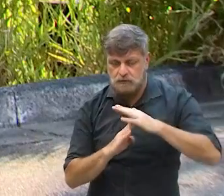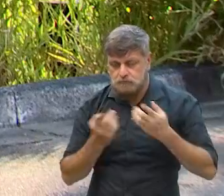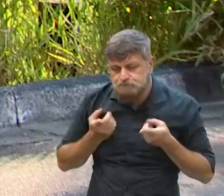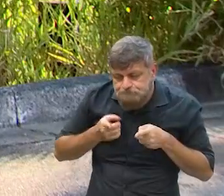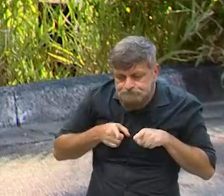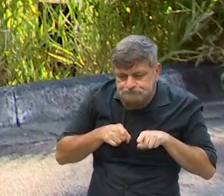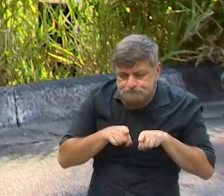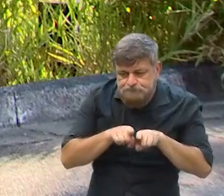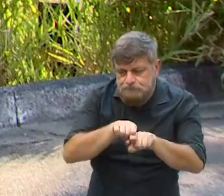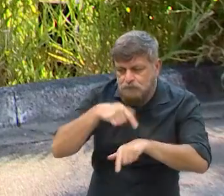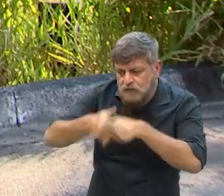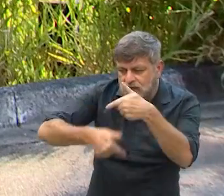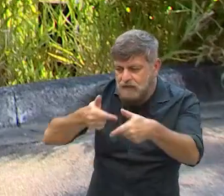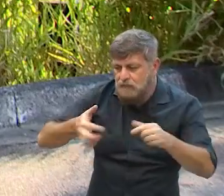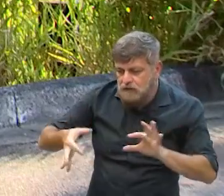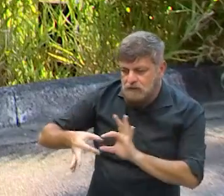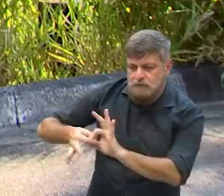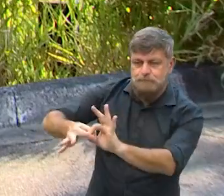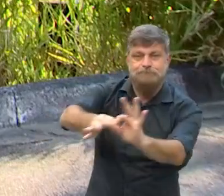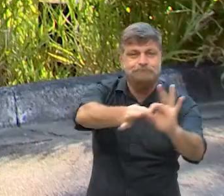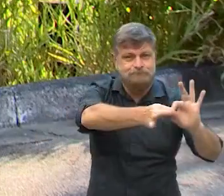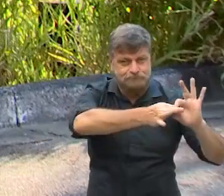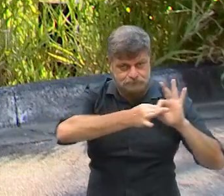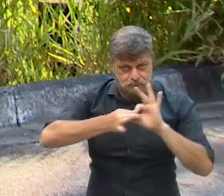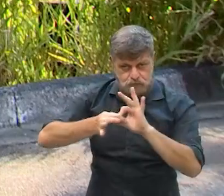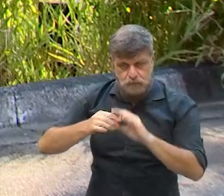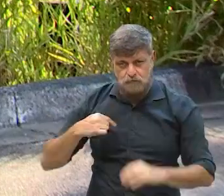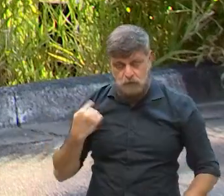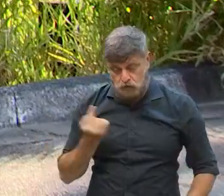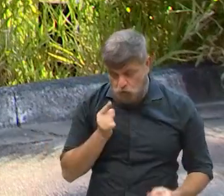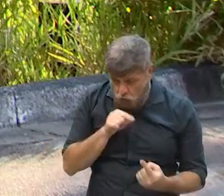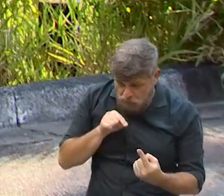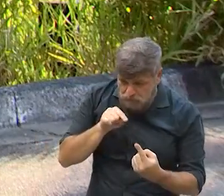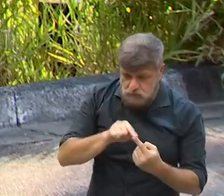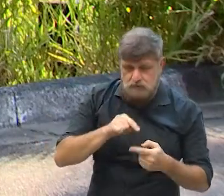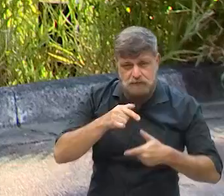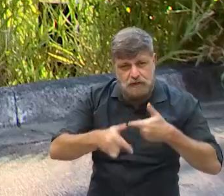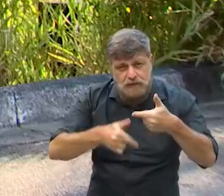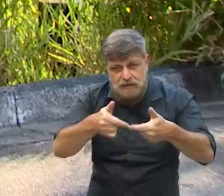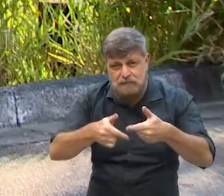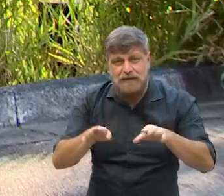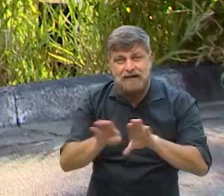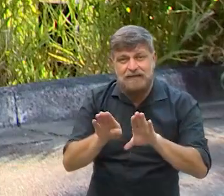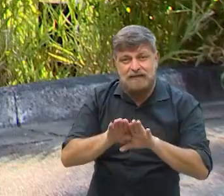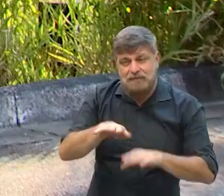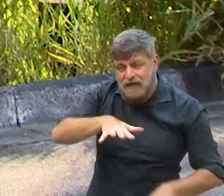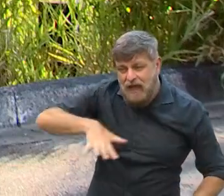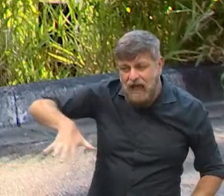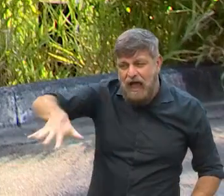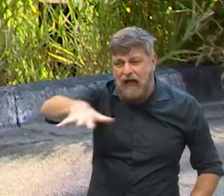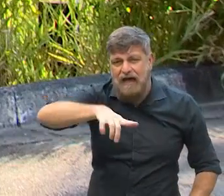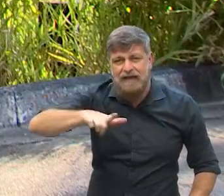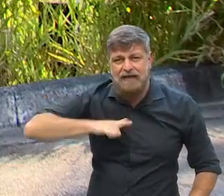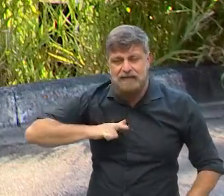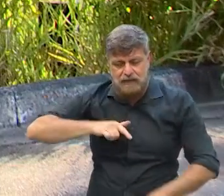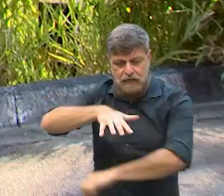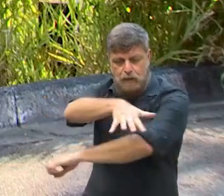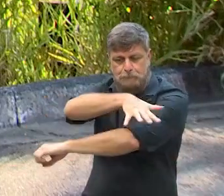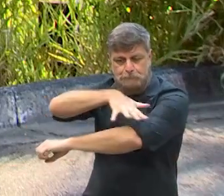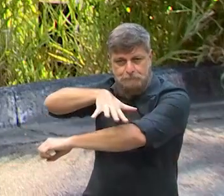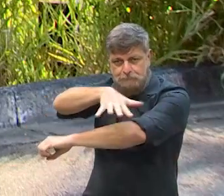todo mundo vai estar trabalhando junto. E a gente busca com isso trabalhar também a área urbana, né, com parque